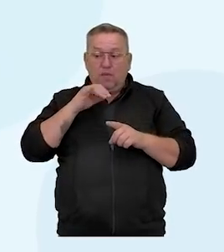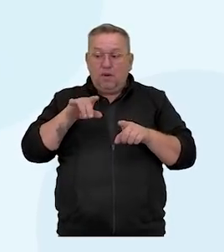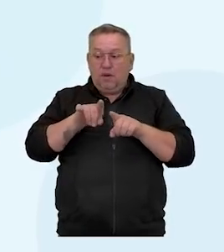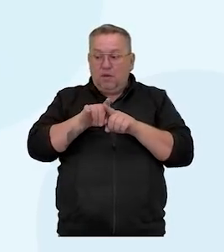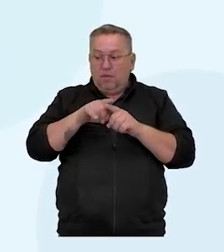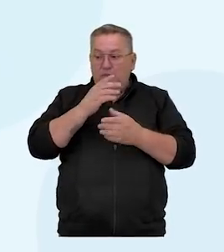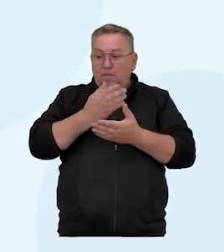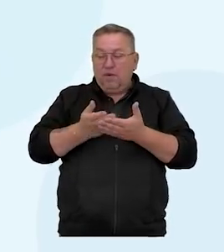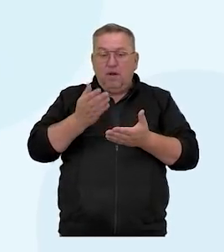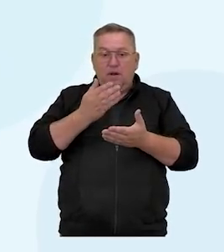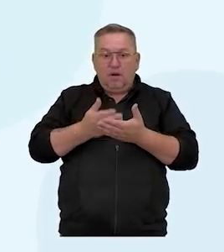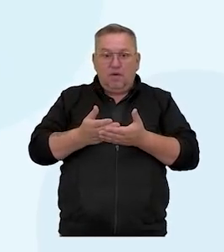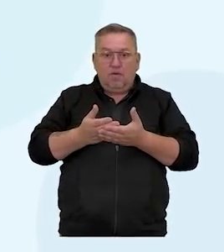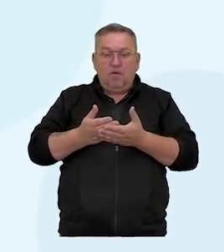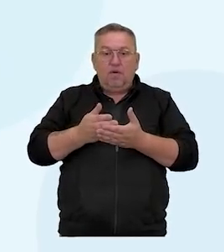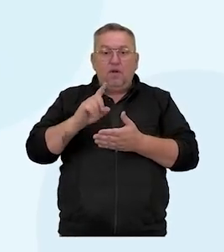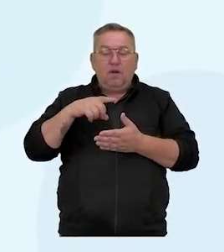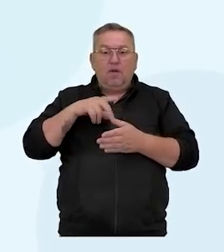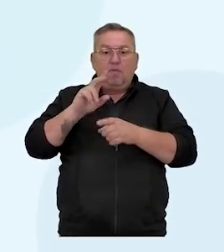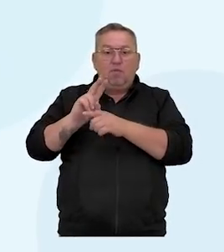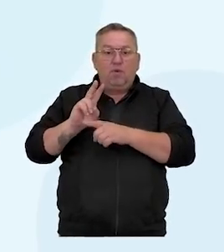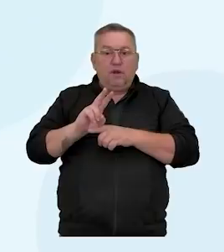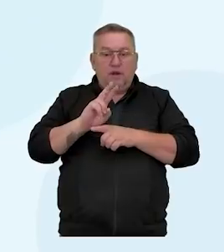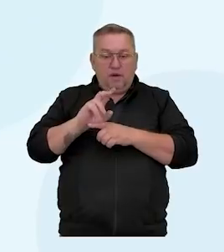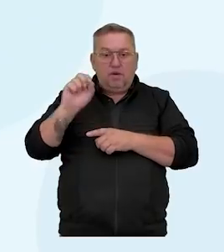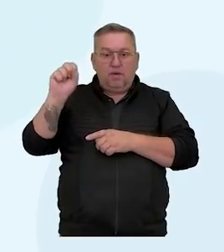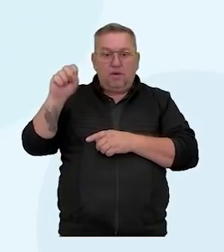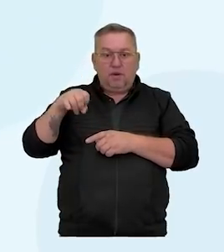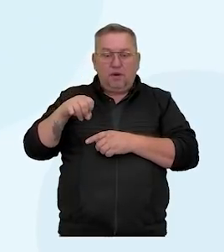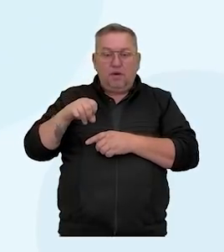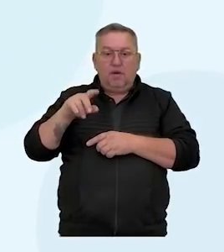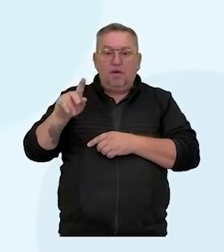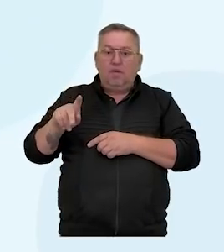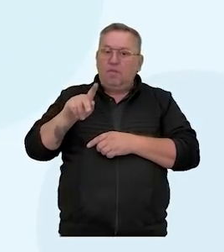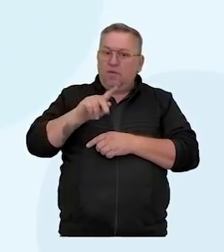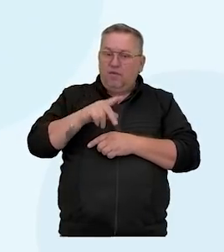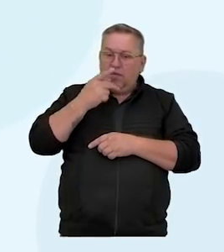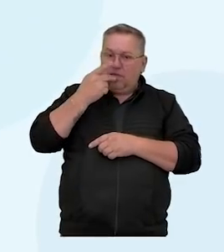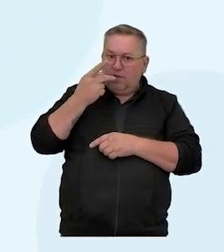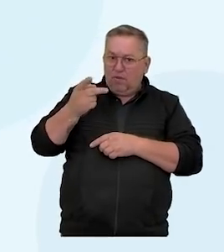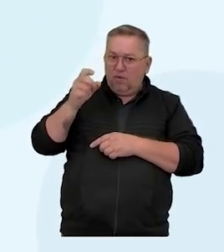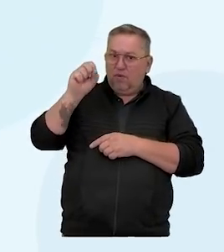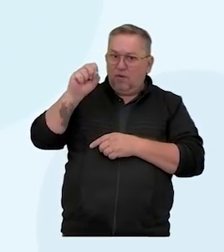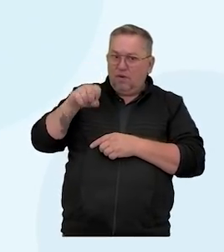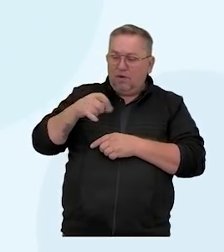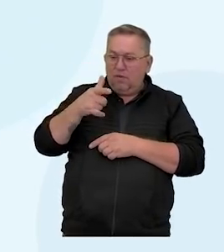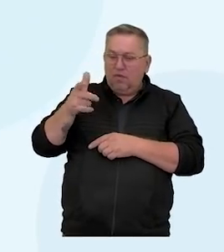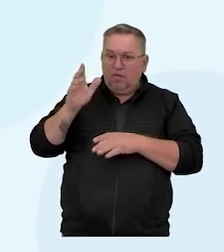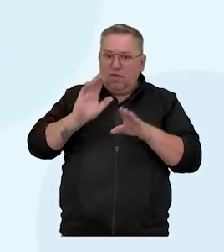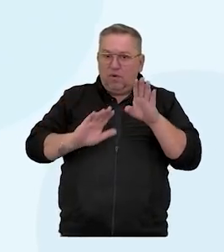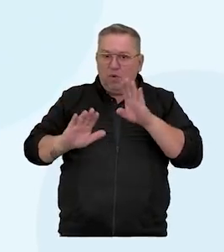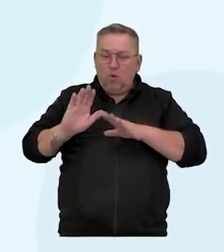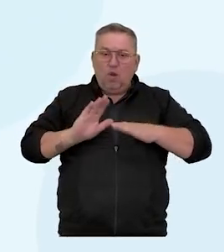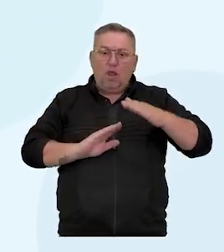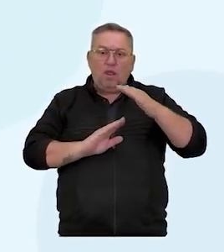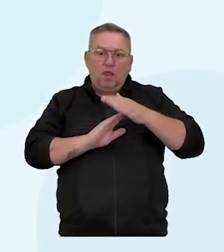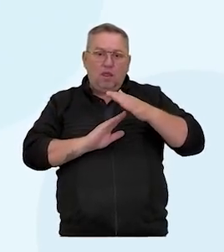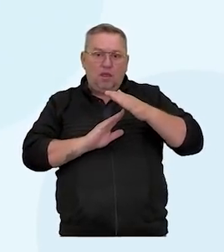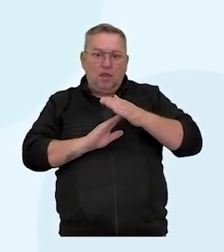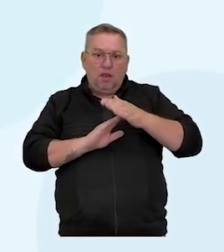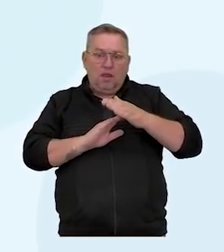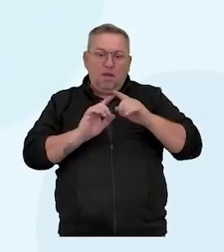têm que estar monitorando e protegendo sim. A professora diz que, se não houverem cuidados e limites,